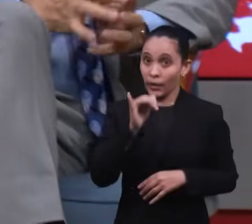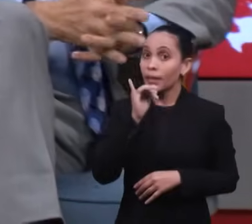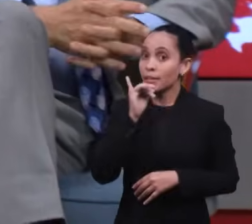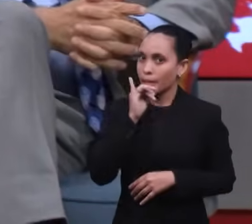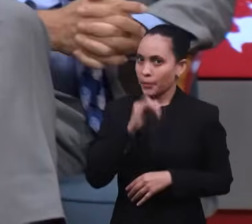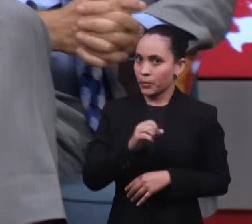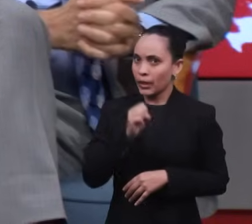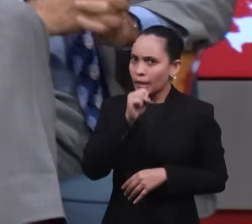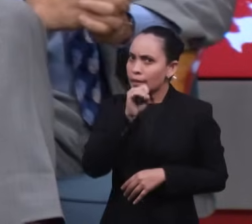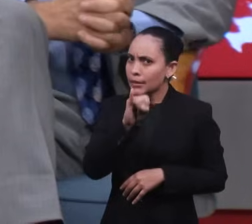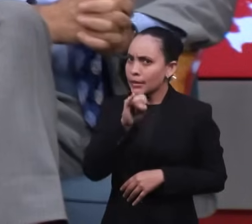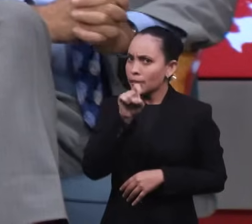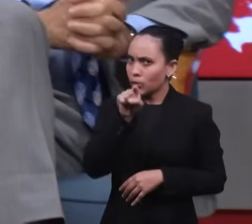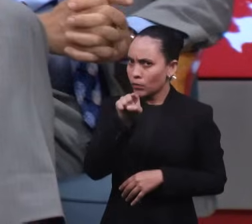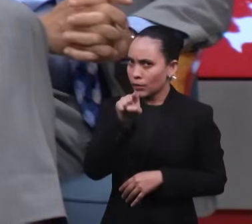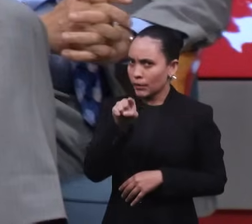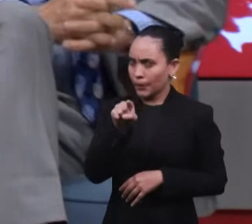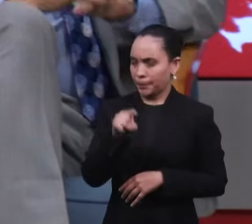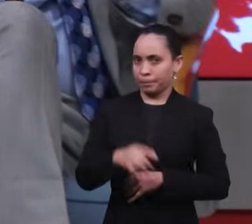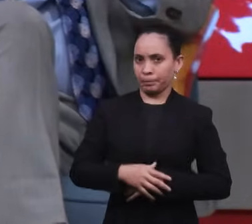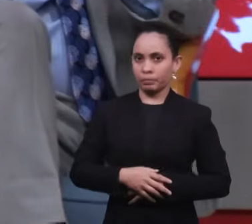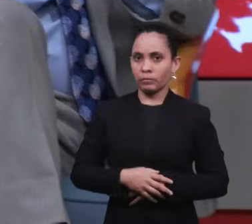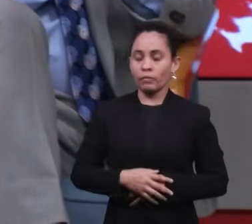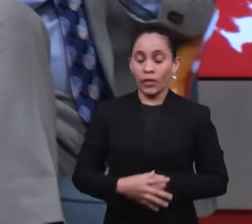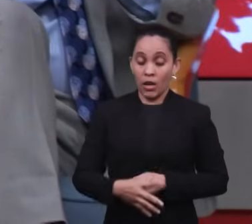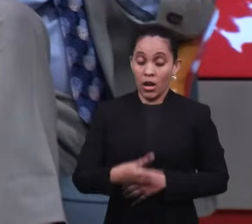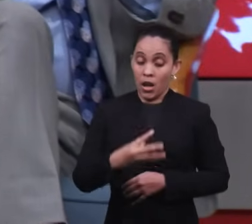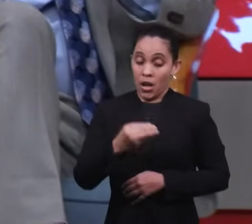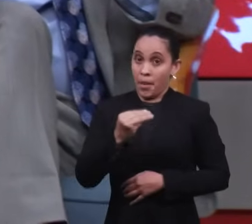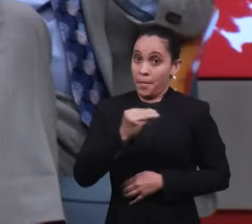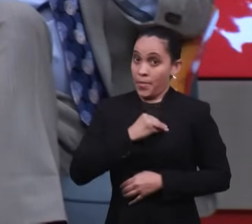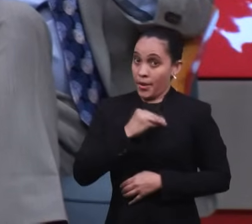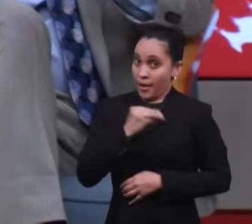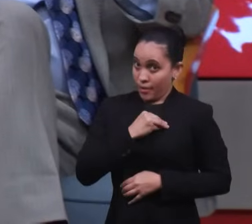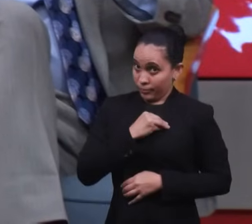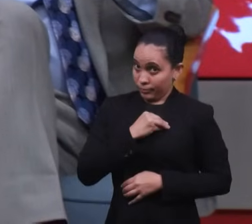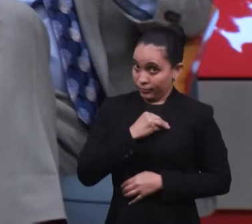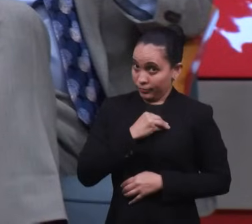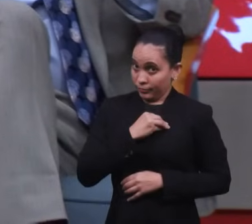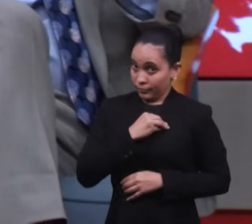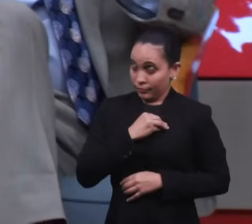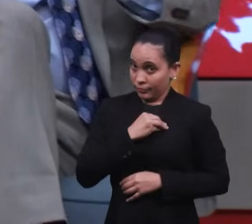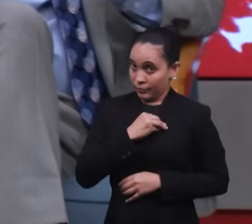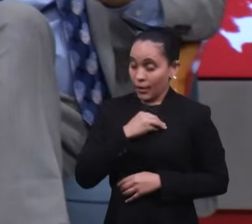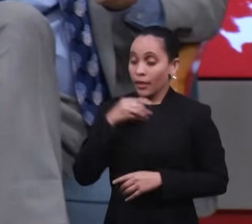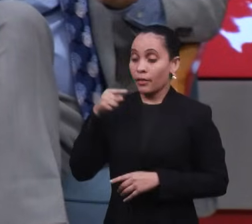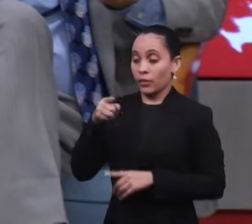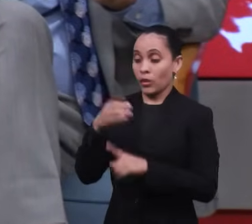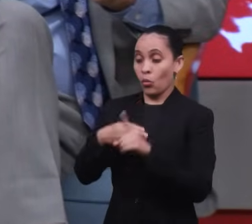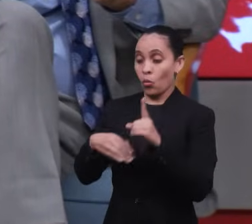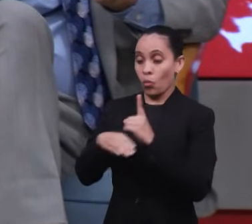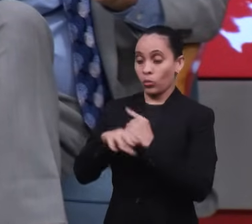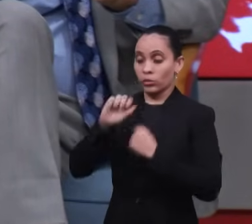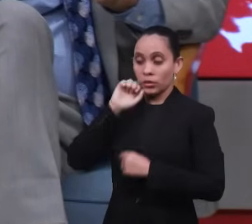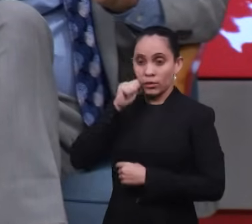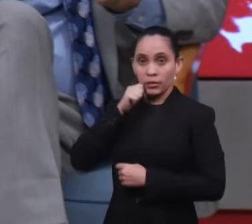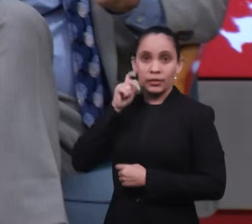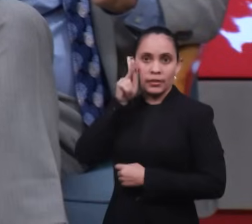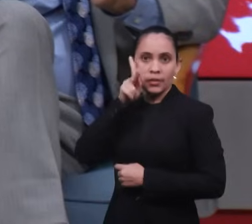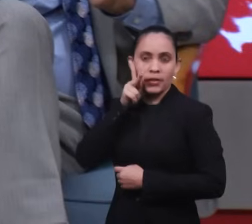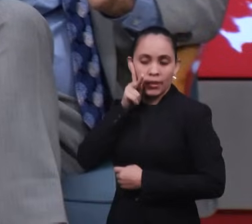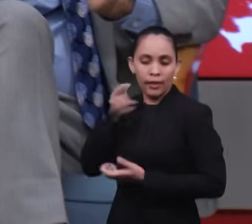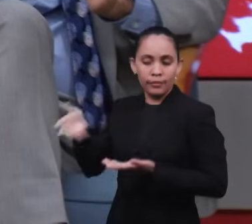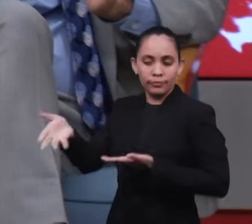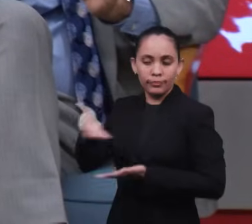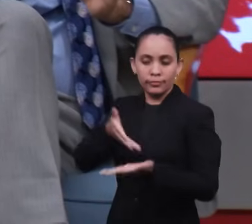indignamente. Por quê? Aí, mais tarde ele diz assim, come e bebe indignamente. Por quê?